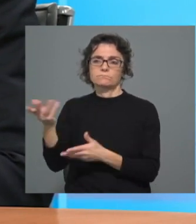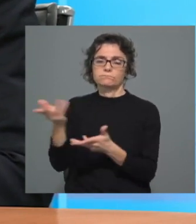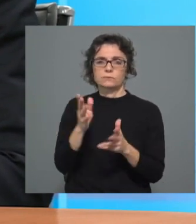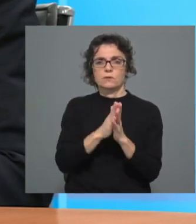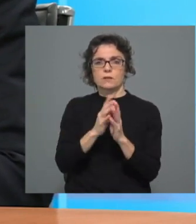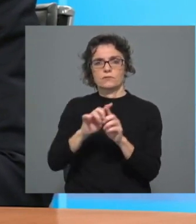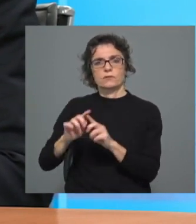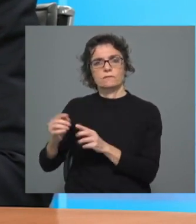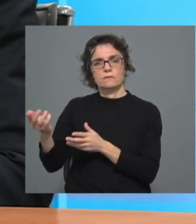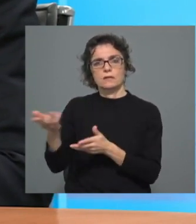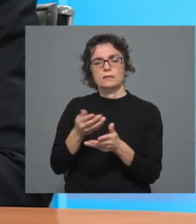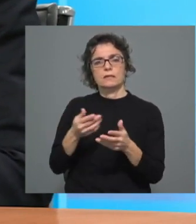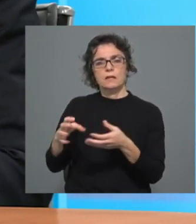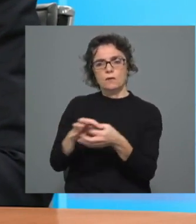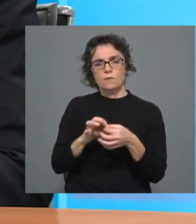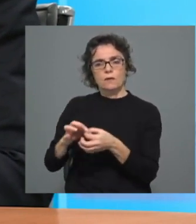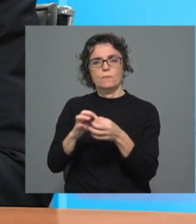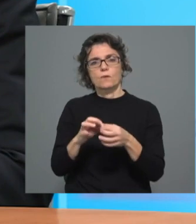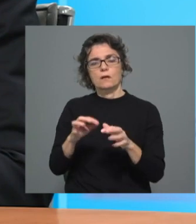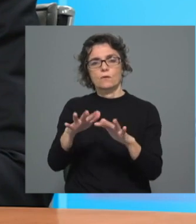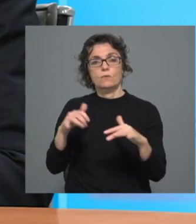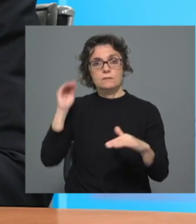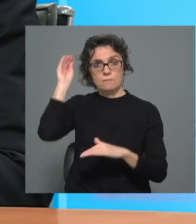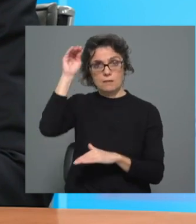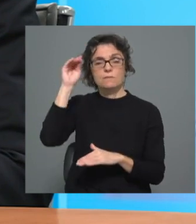com a Assembleia da República,